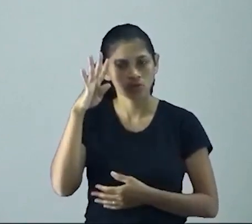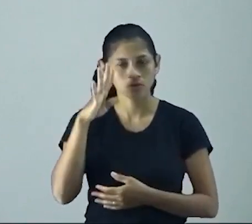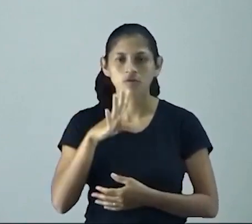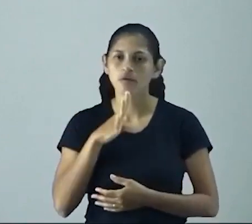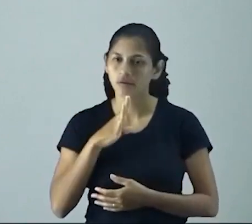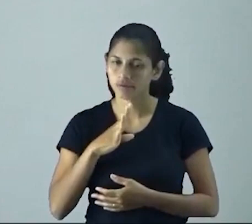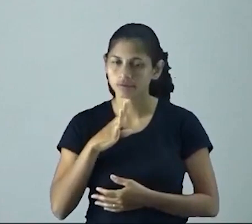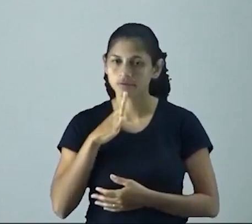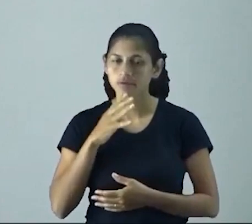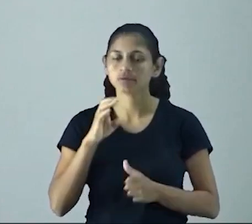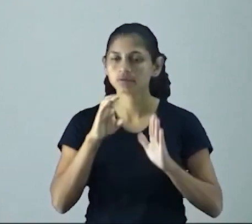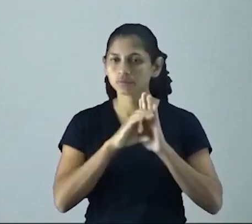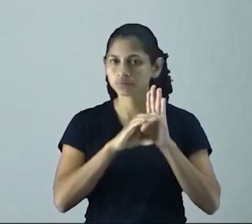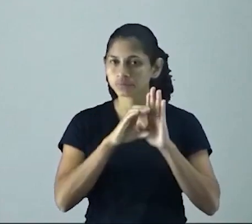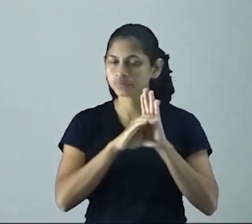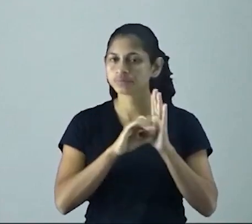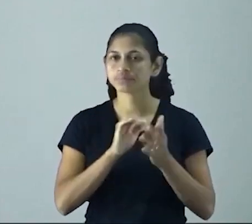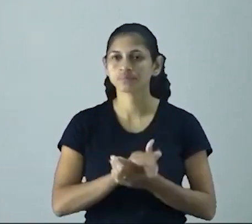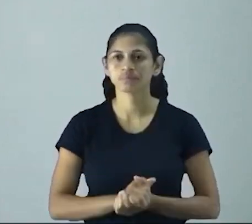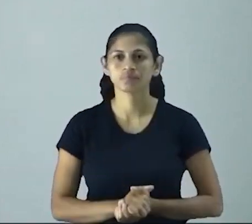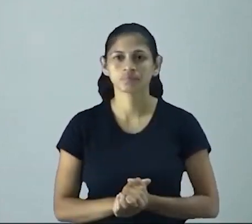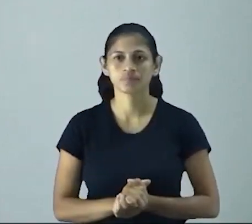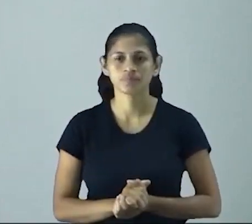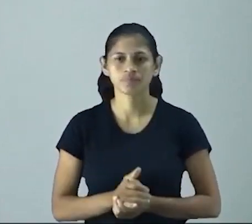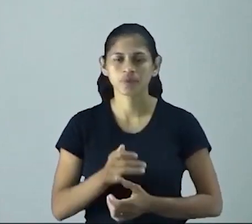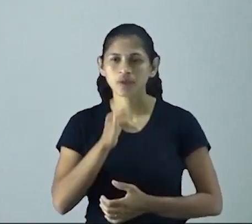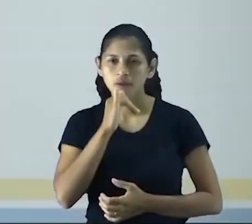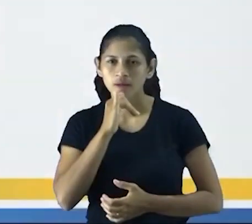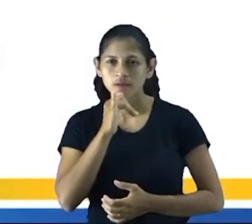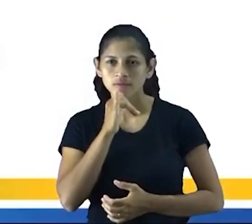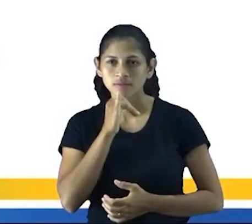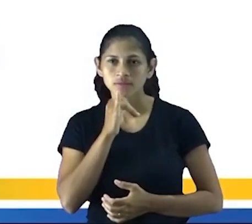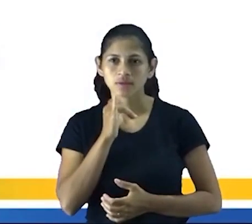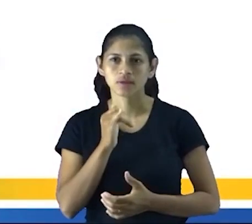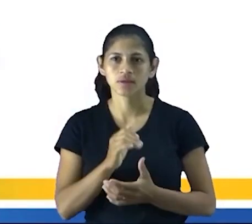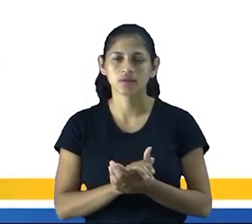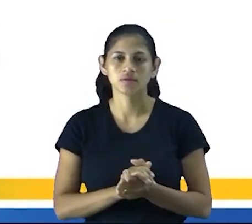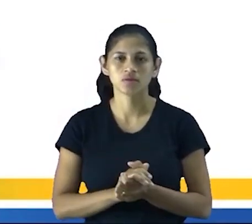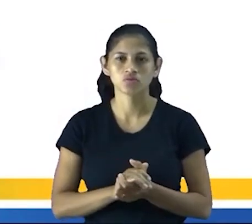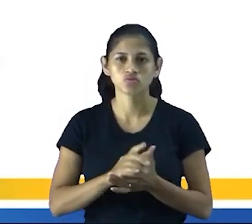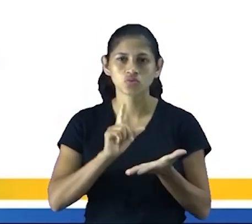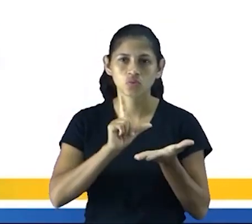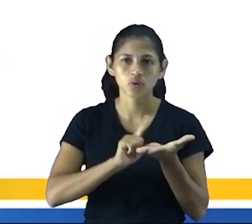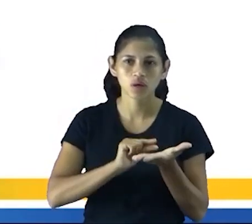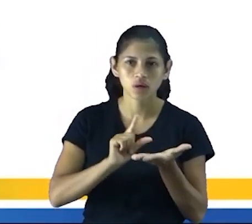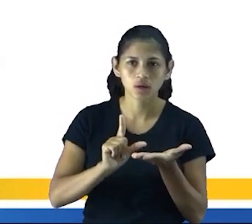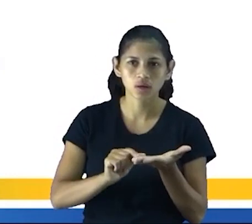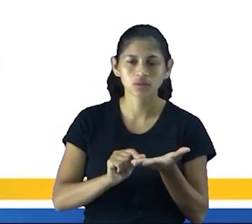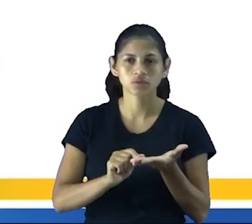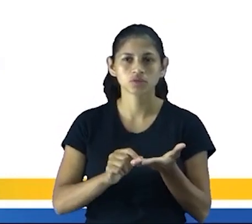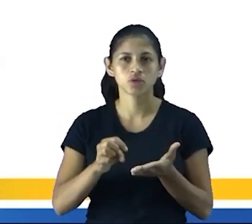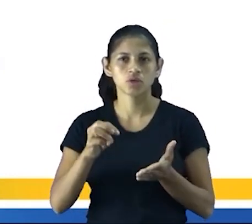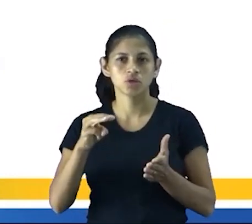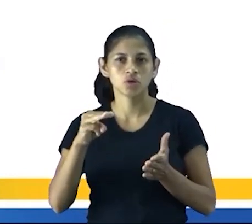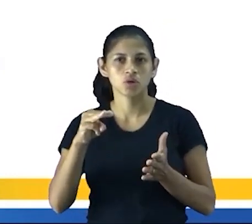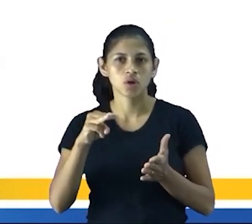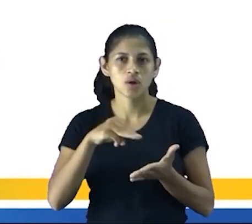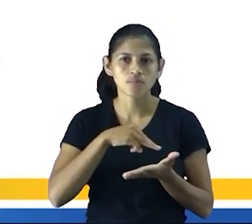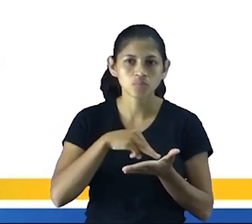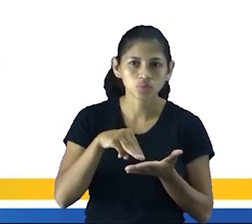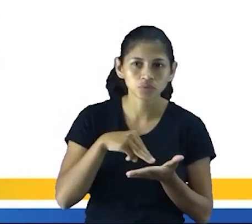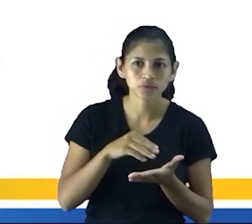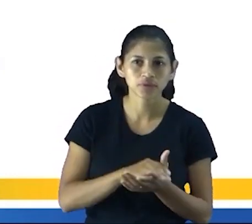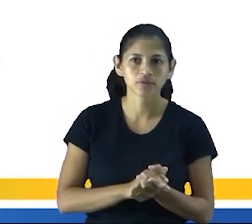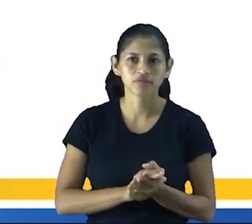bom? Exemplos de tipologia dissertativa, nós temos os artigos, as monografias, as